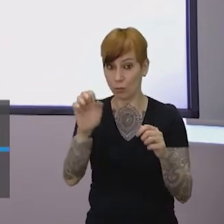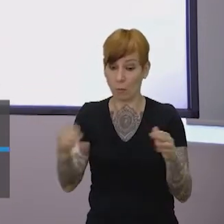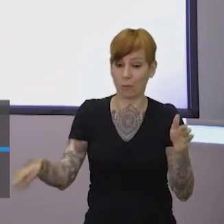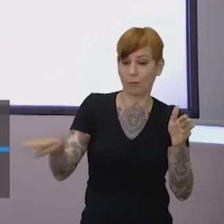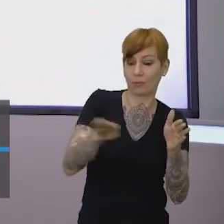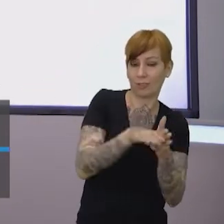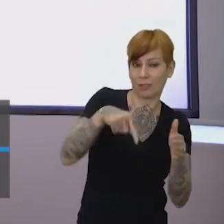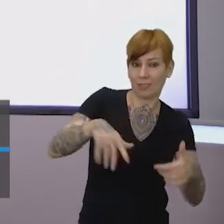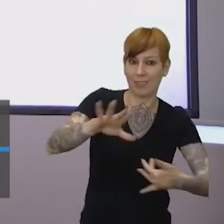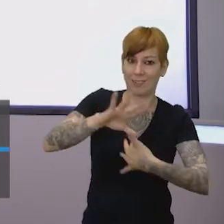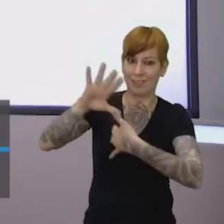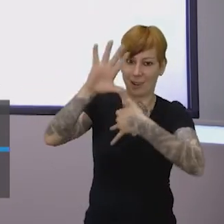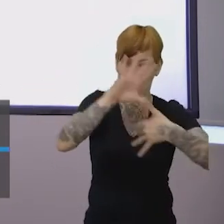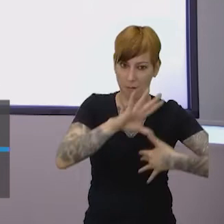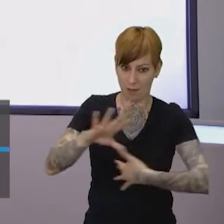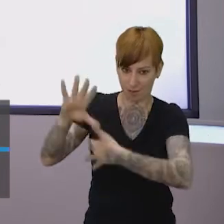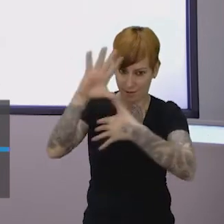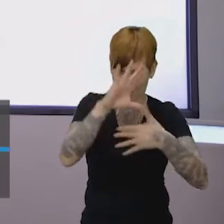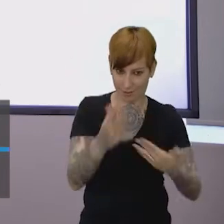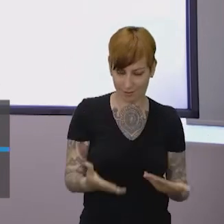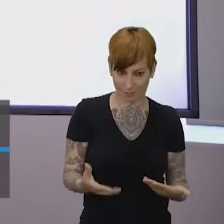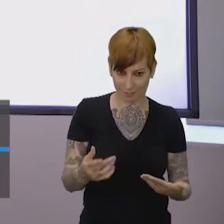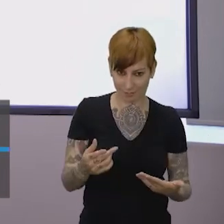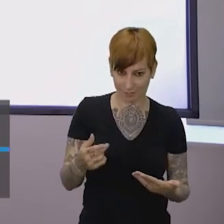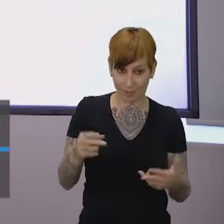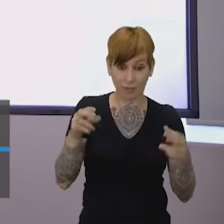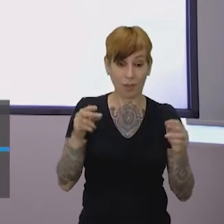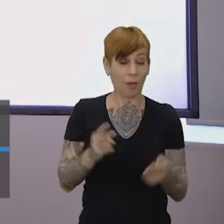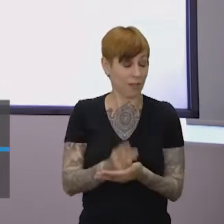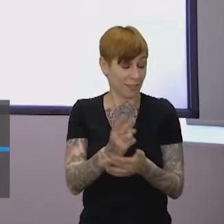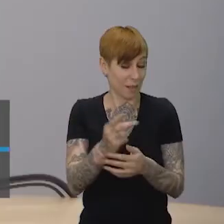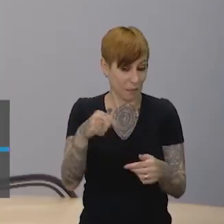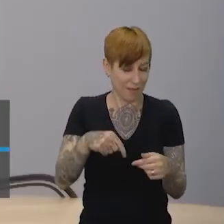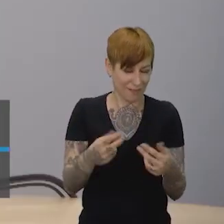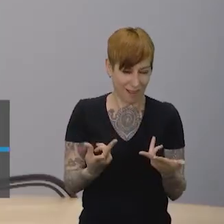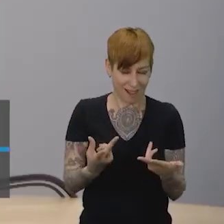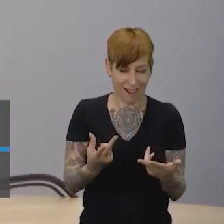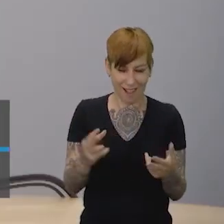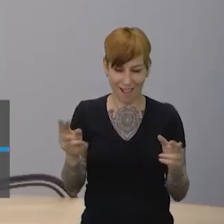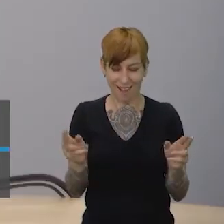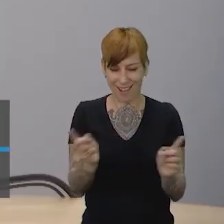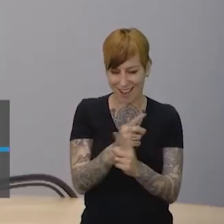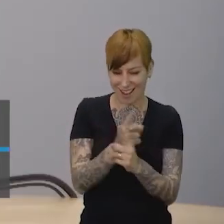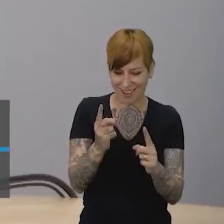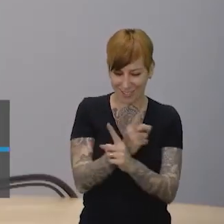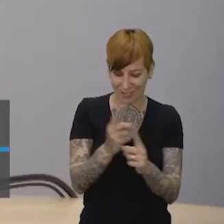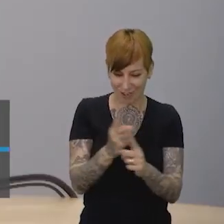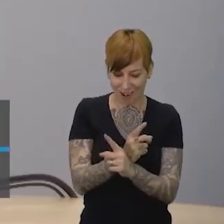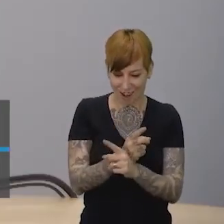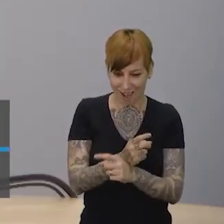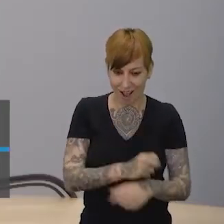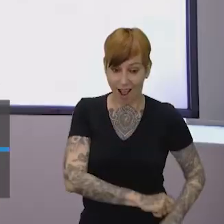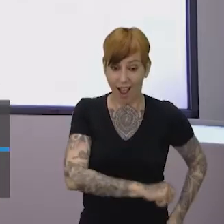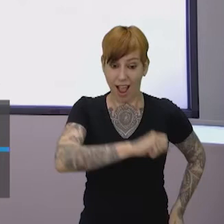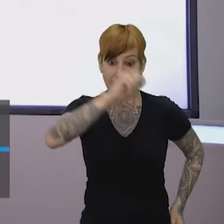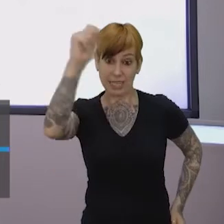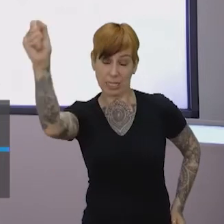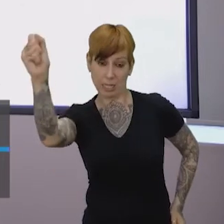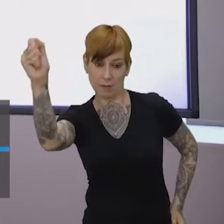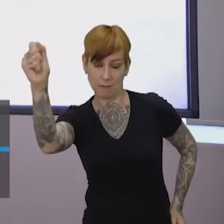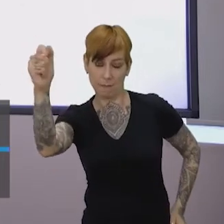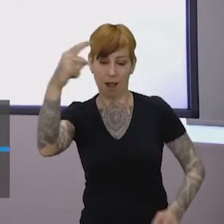falar sempre da espada, mas falar também da cruz. Exato. Né? Os dois aí estiveram à frente